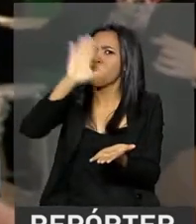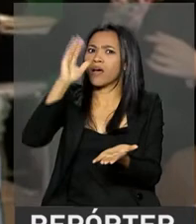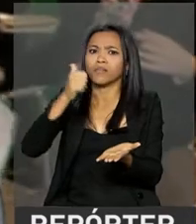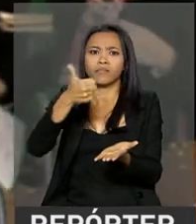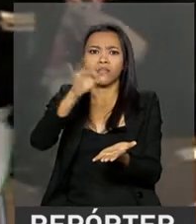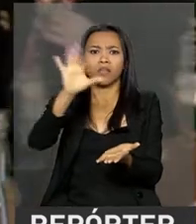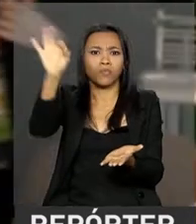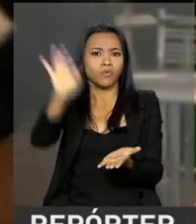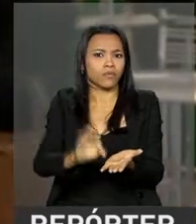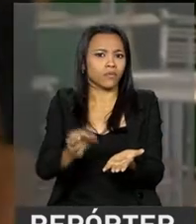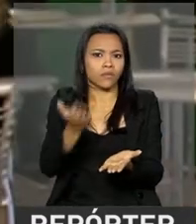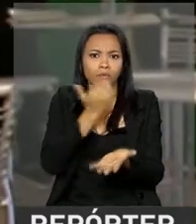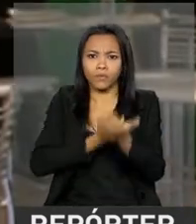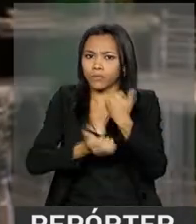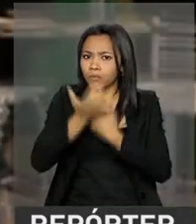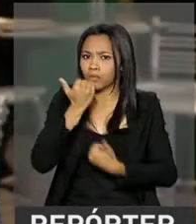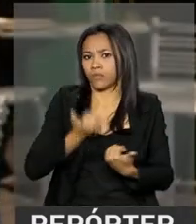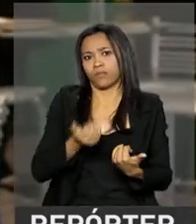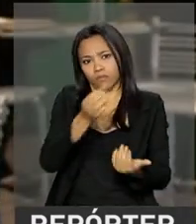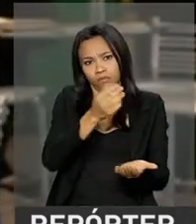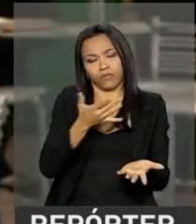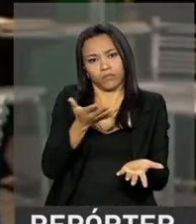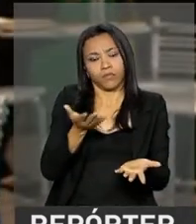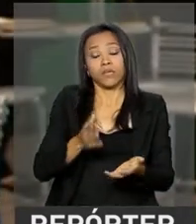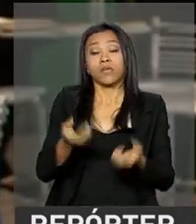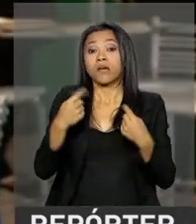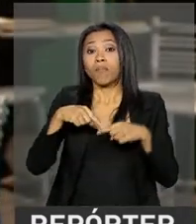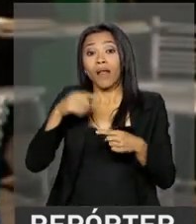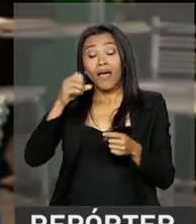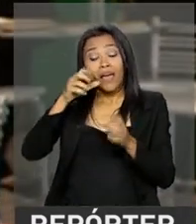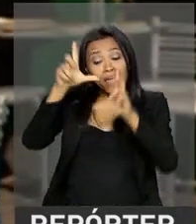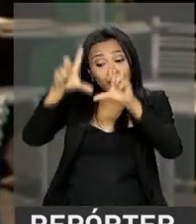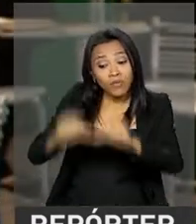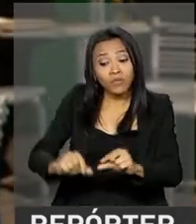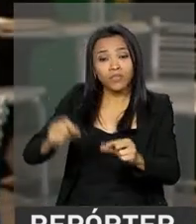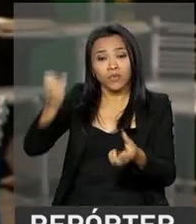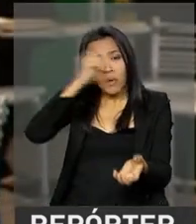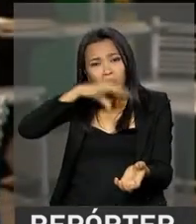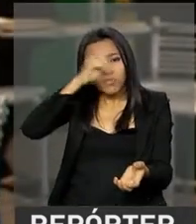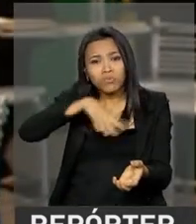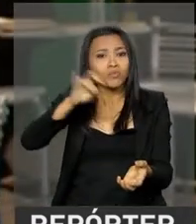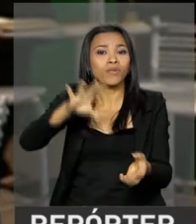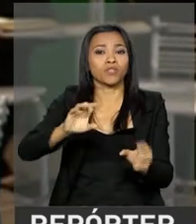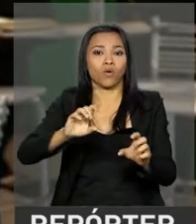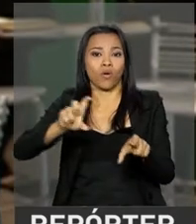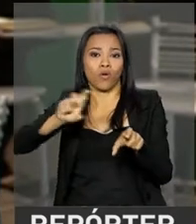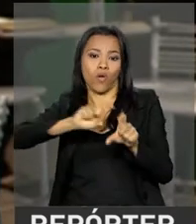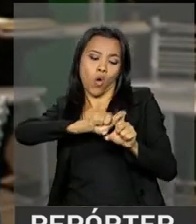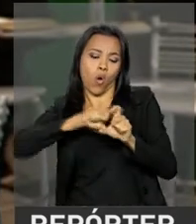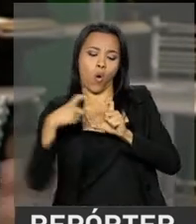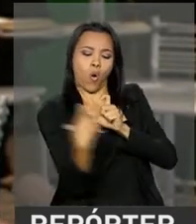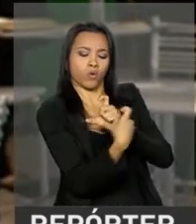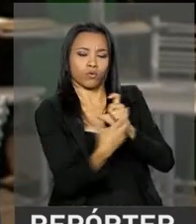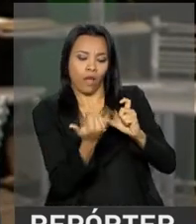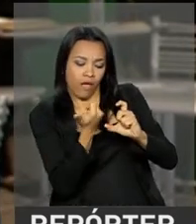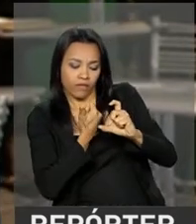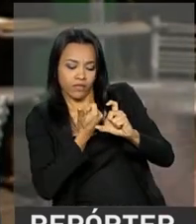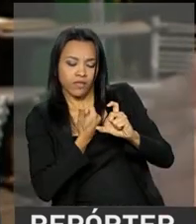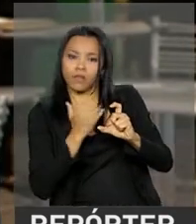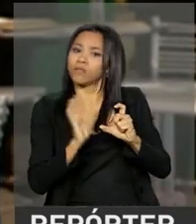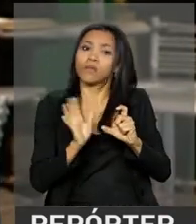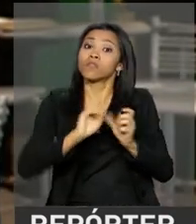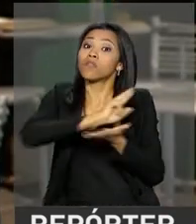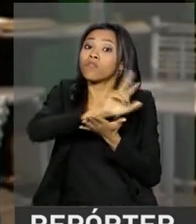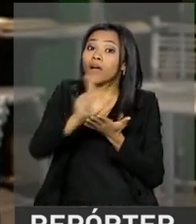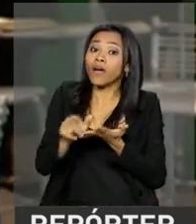das calorias na forma de açúcar. Para retirar esse abuso não é colocando informações nos rótulos simplesmente. São vários fatores.